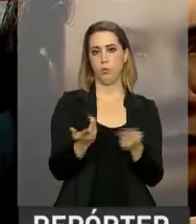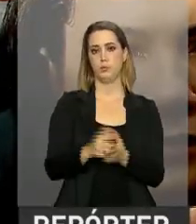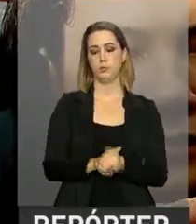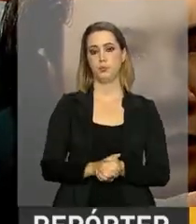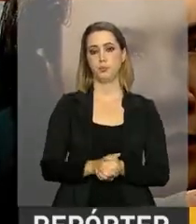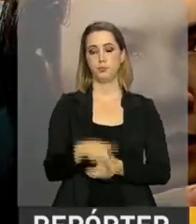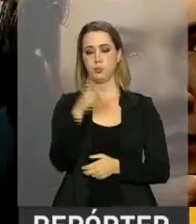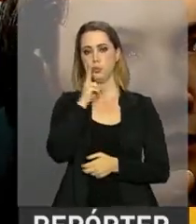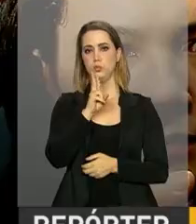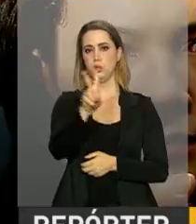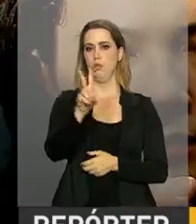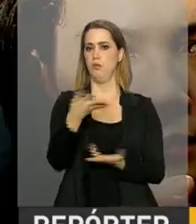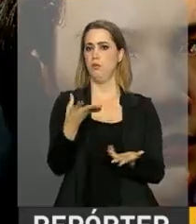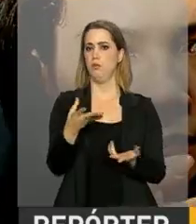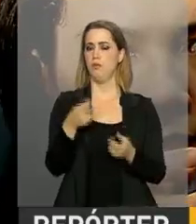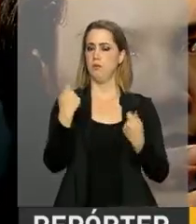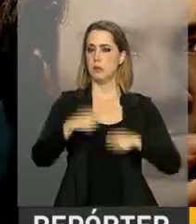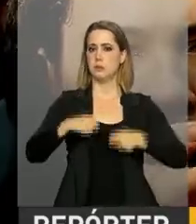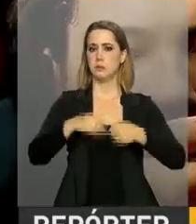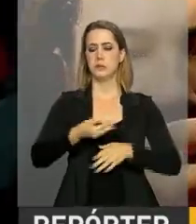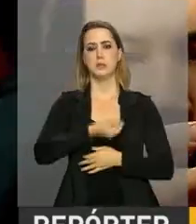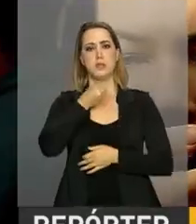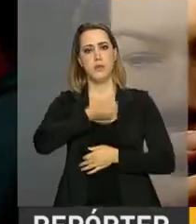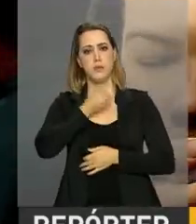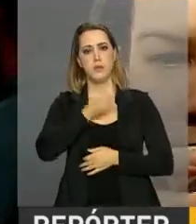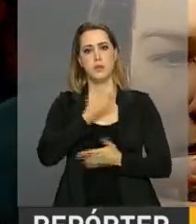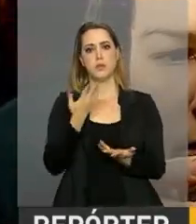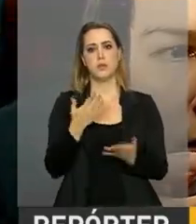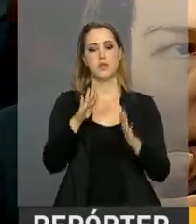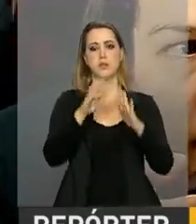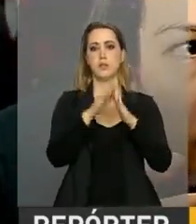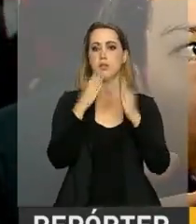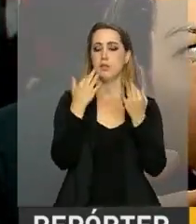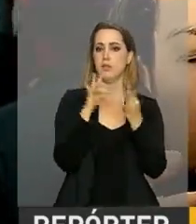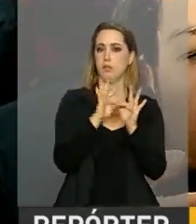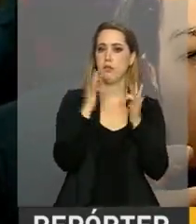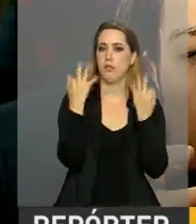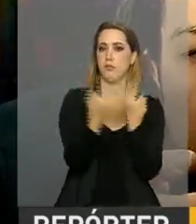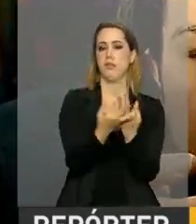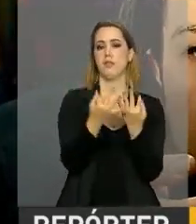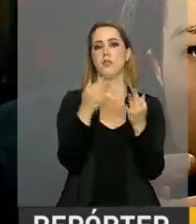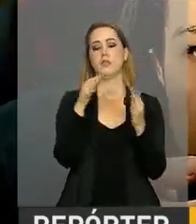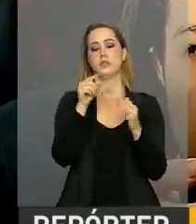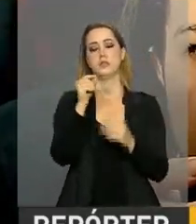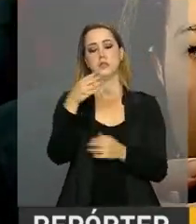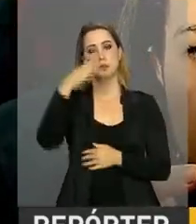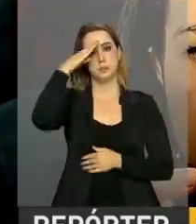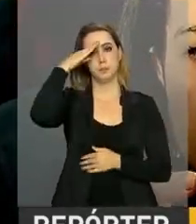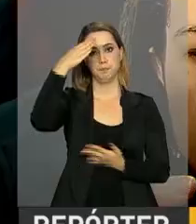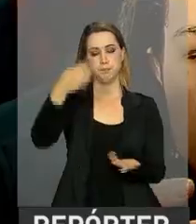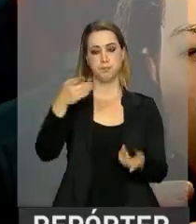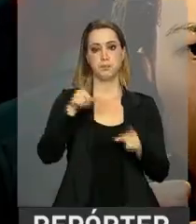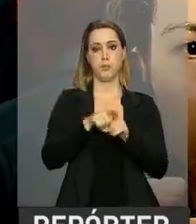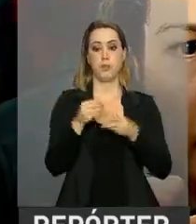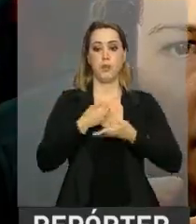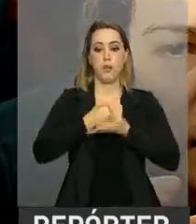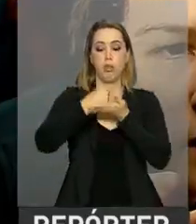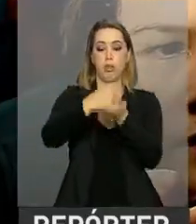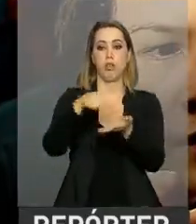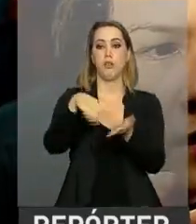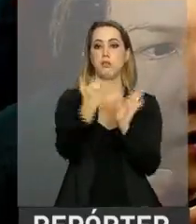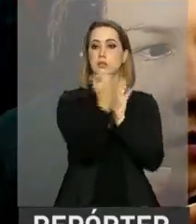necessidade real da vida da família militar, é que nós vamos chegar a uma fórmula, uma equação que entregue esse